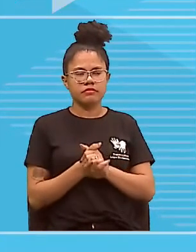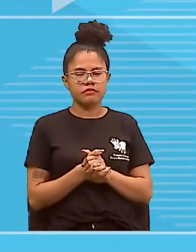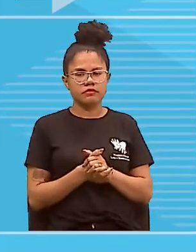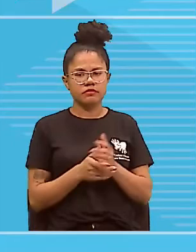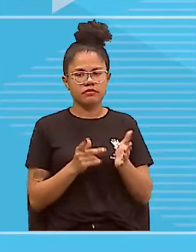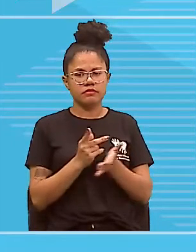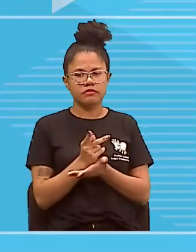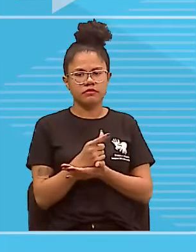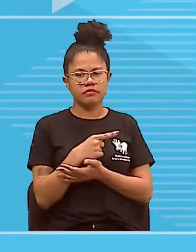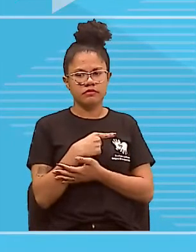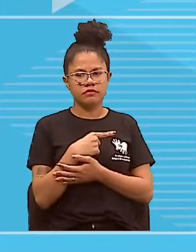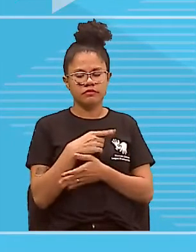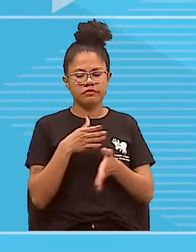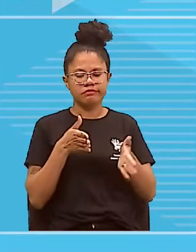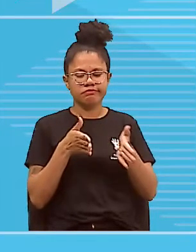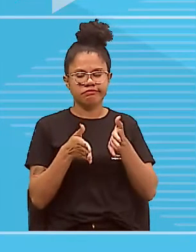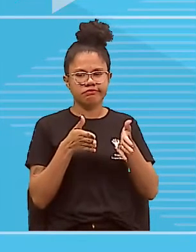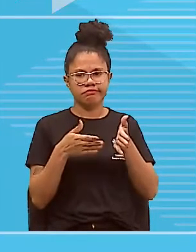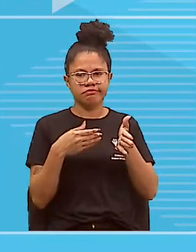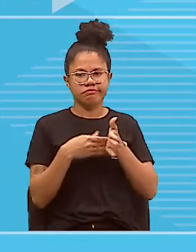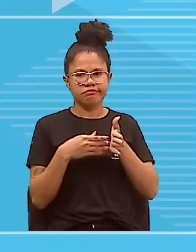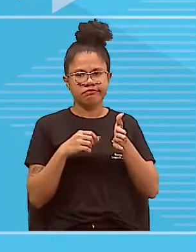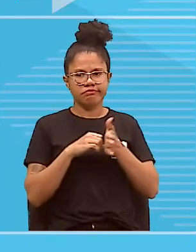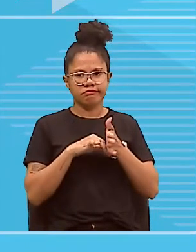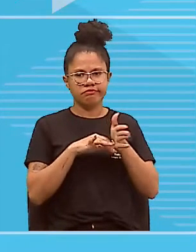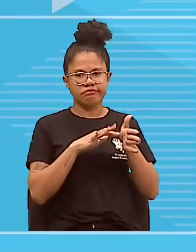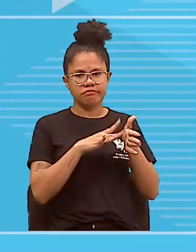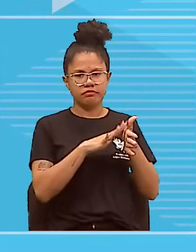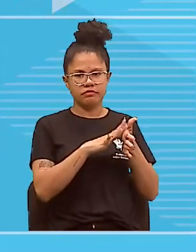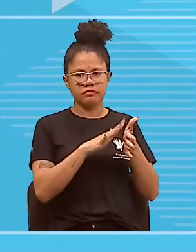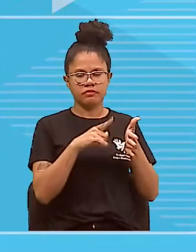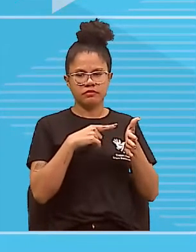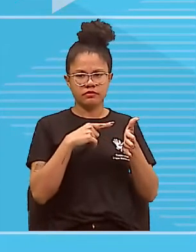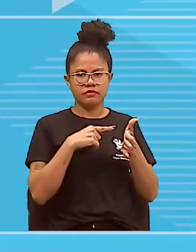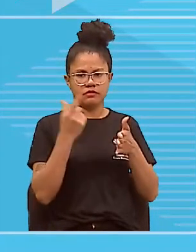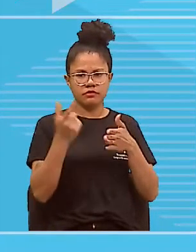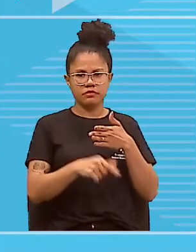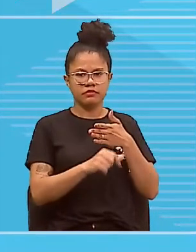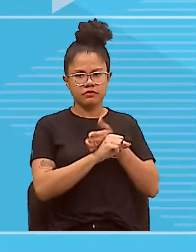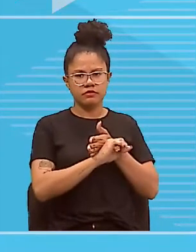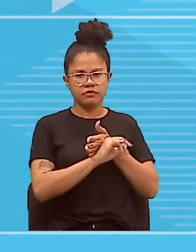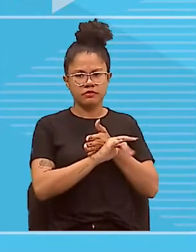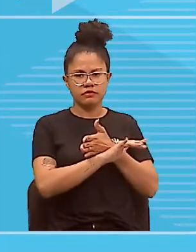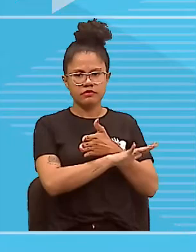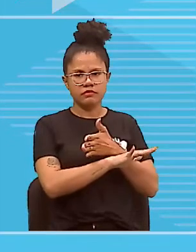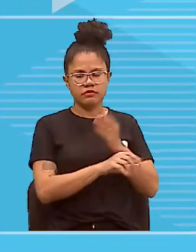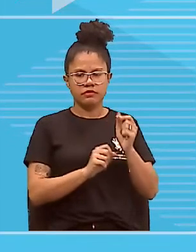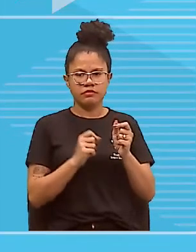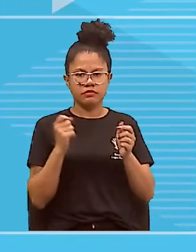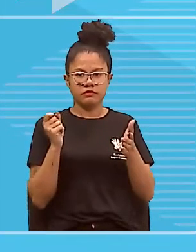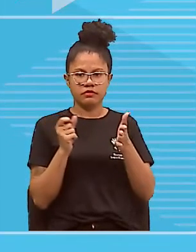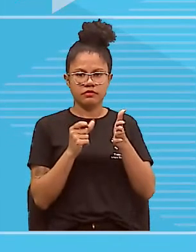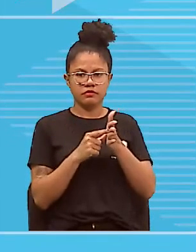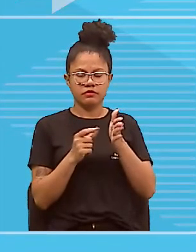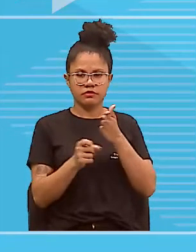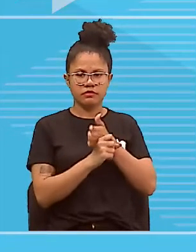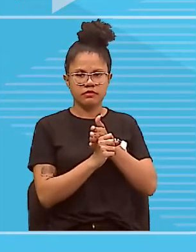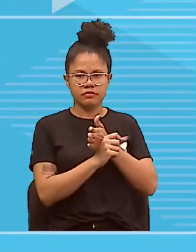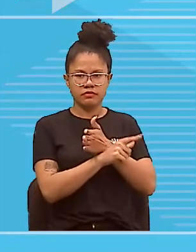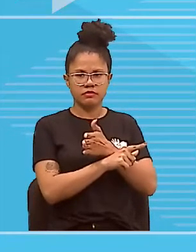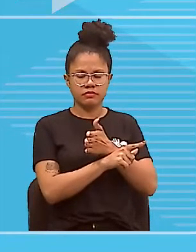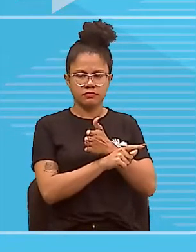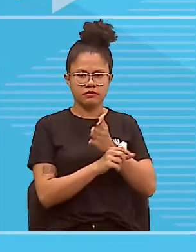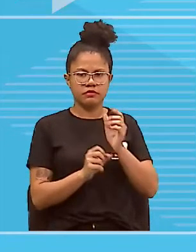momentos que a luz ela existe e momentos que a própria luz acaba